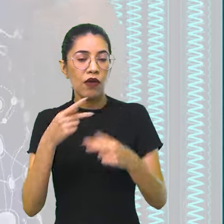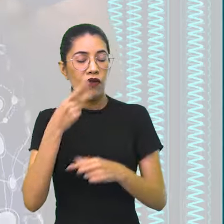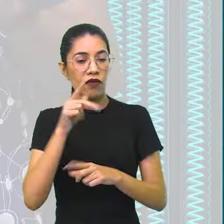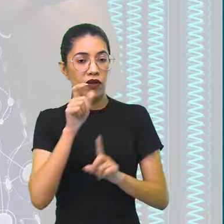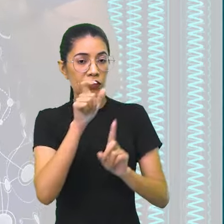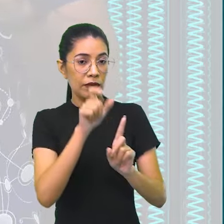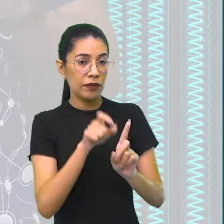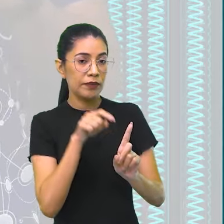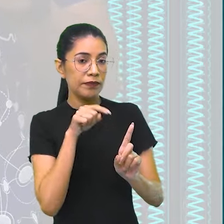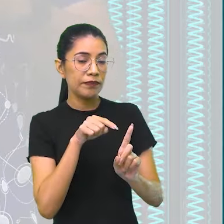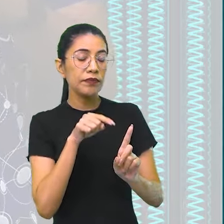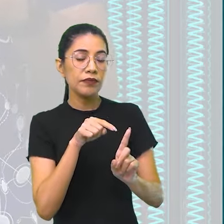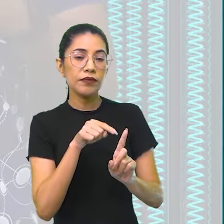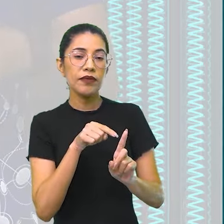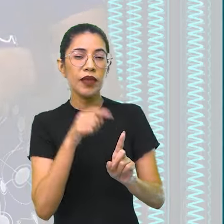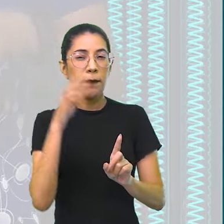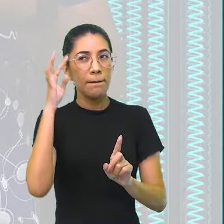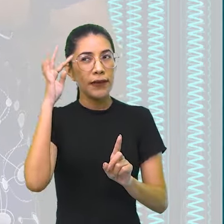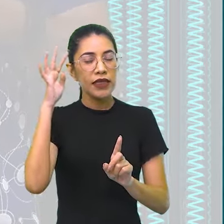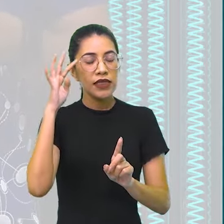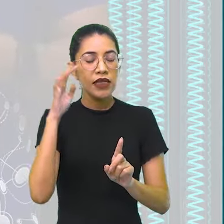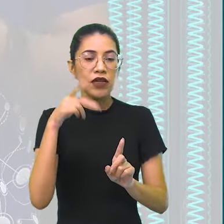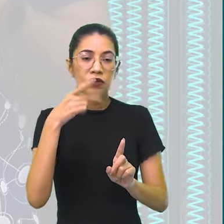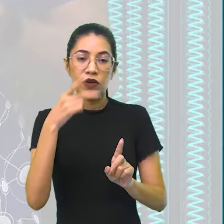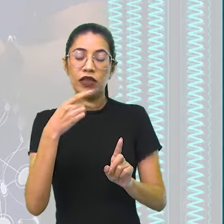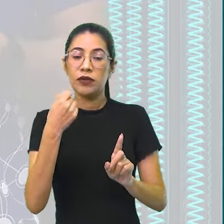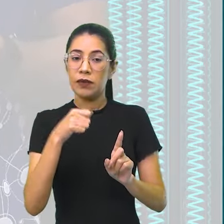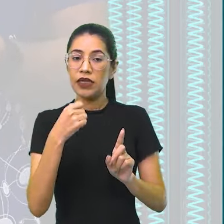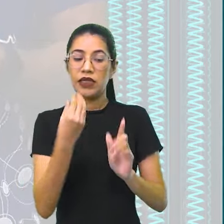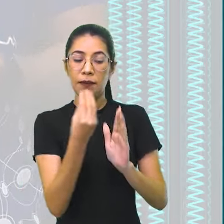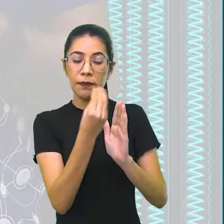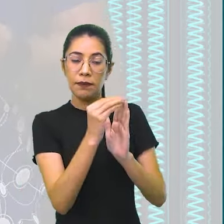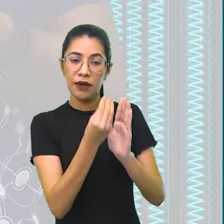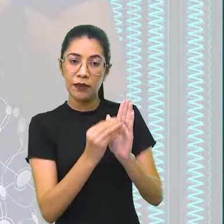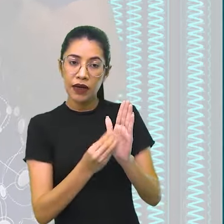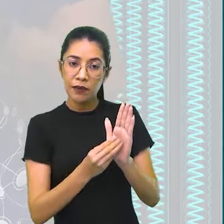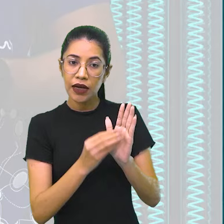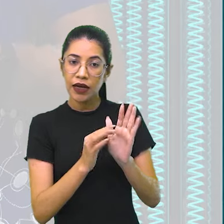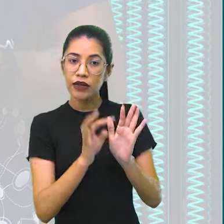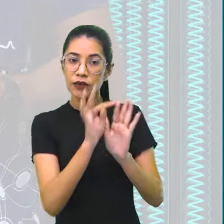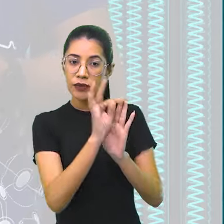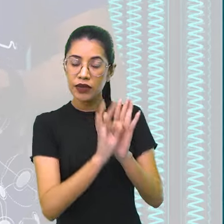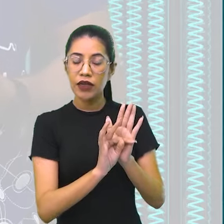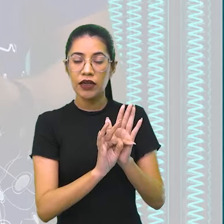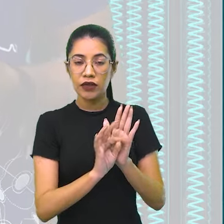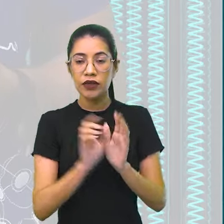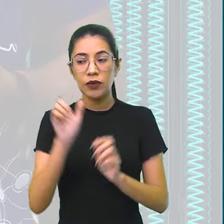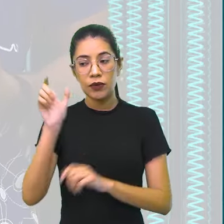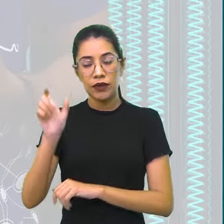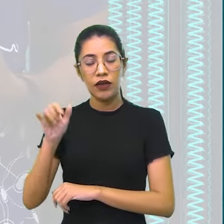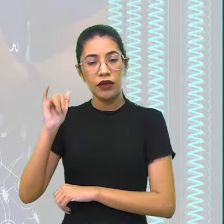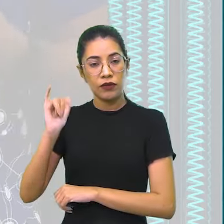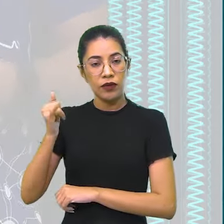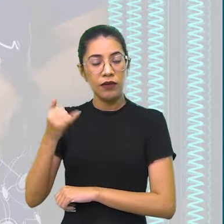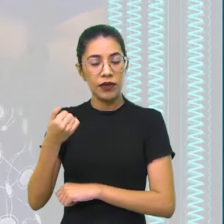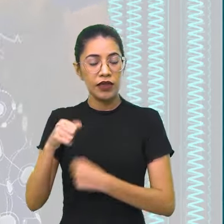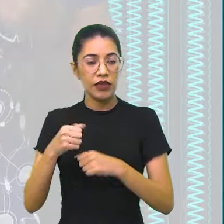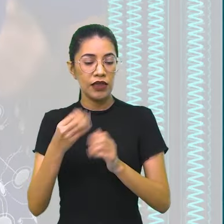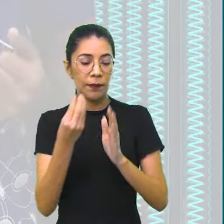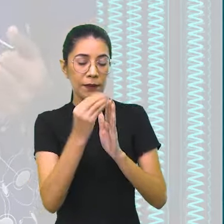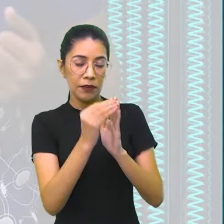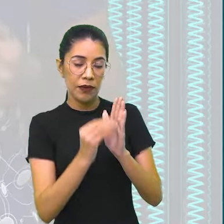falando, pensando ou falando, eu preciso colocar ali naquele texto, ou seja, o narrador precisa colocar ali naquele